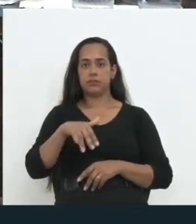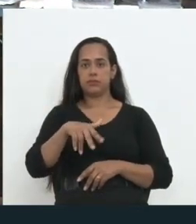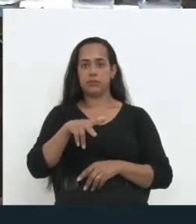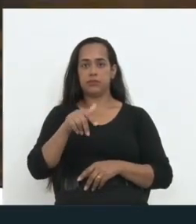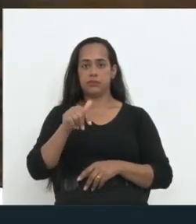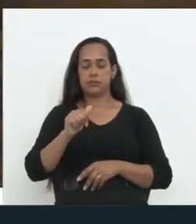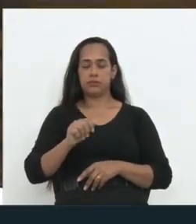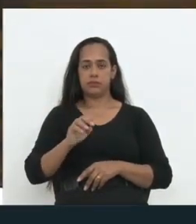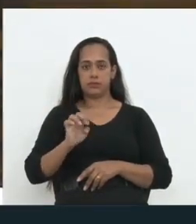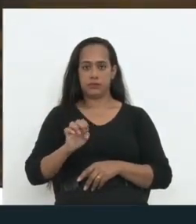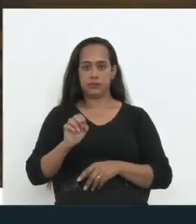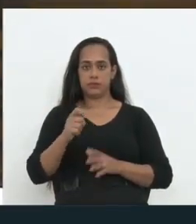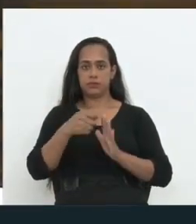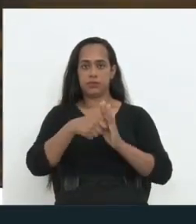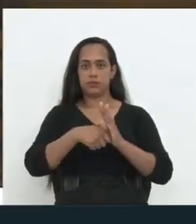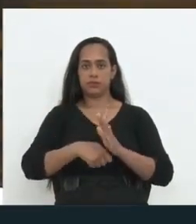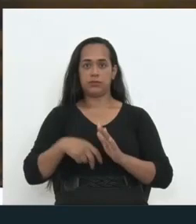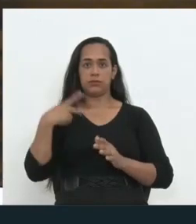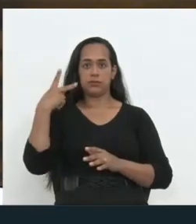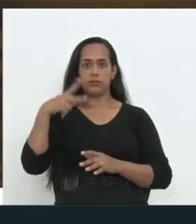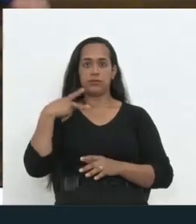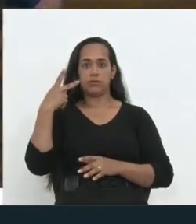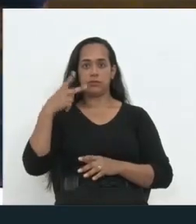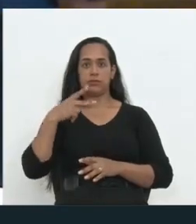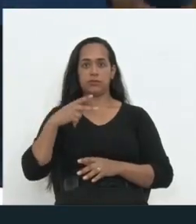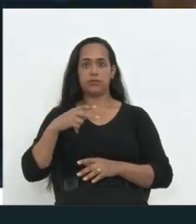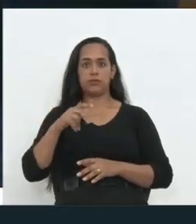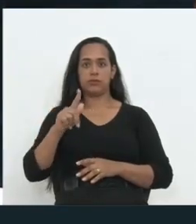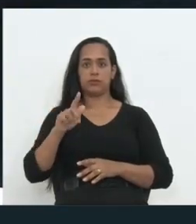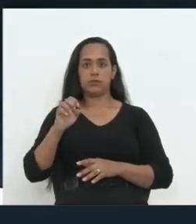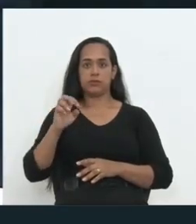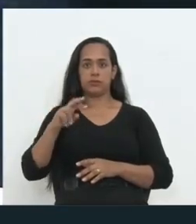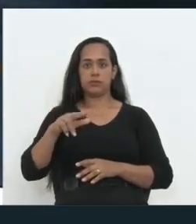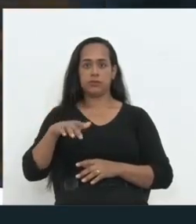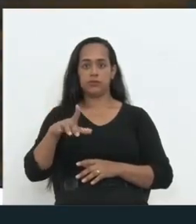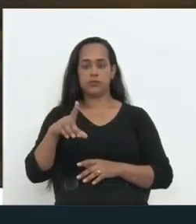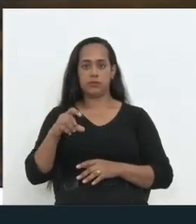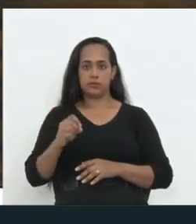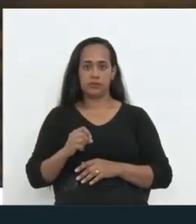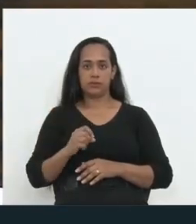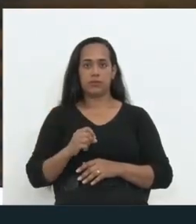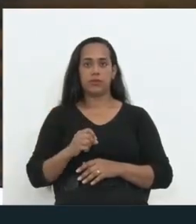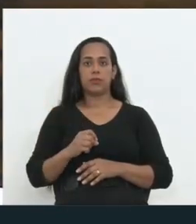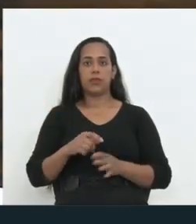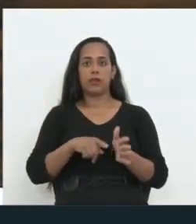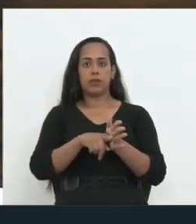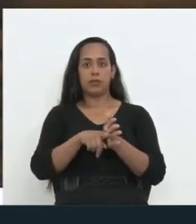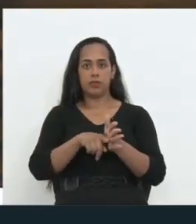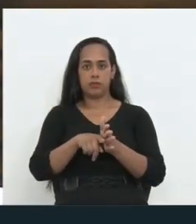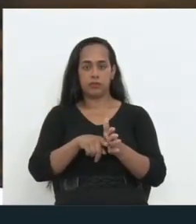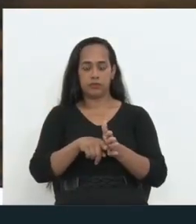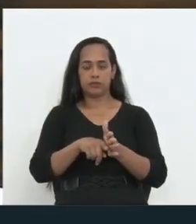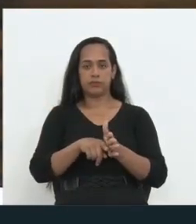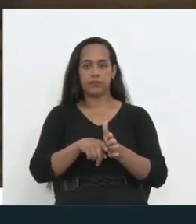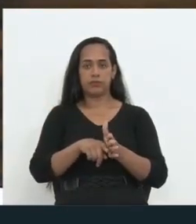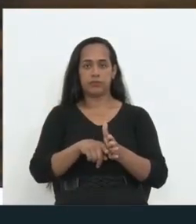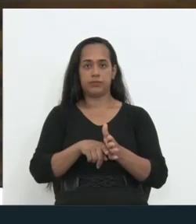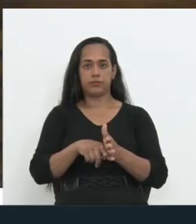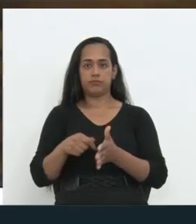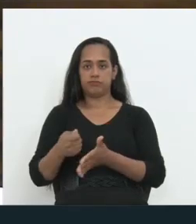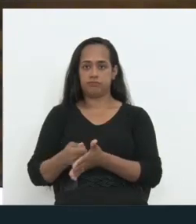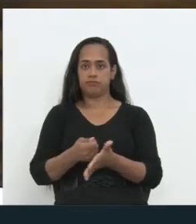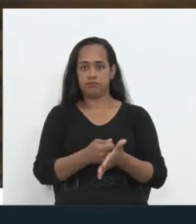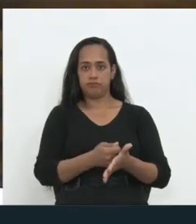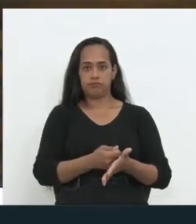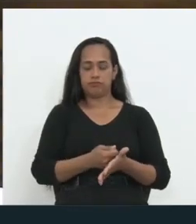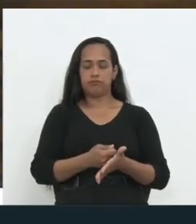Celestino. Consulta a casa se o presente projeto é objeto de deliberação. Solicito aos senhores vereadores